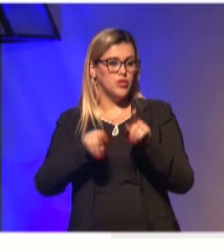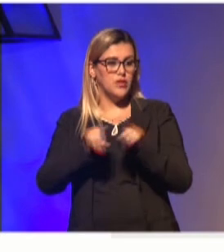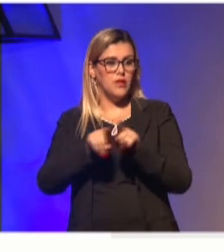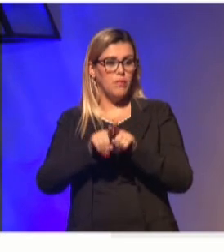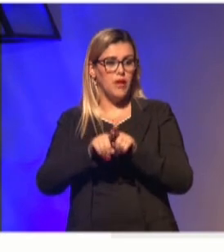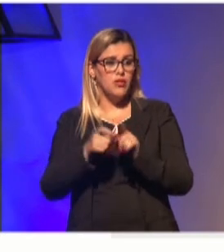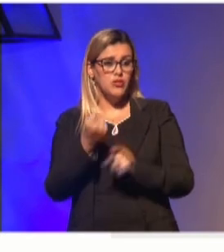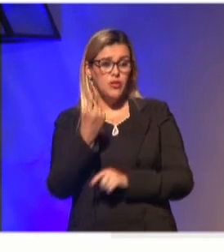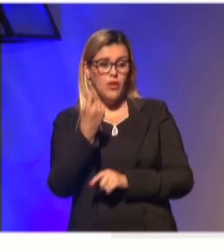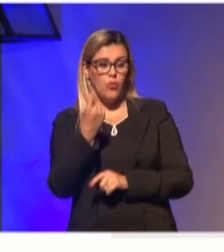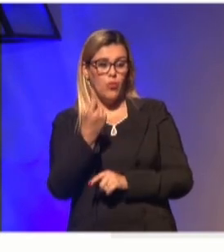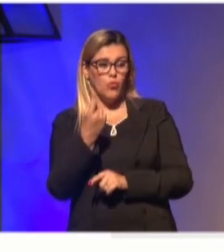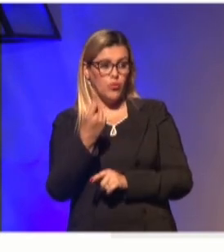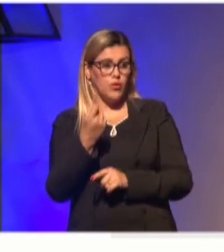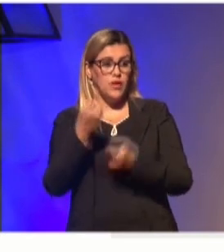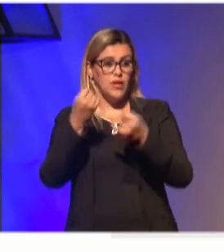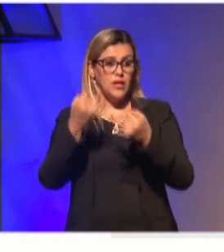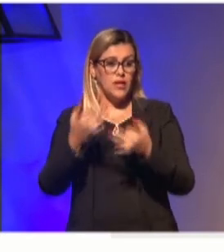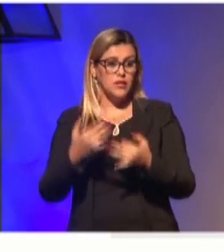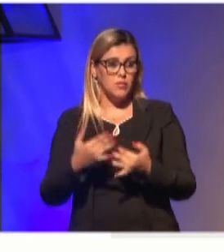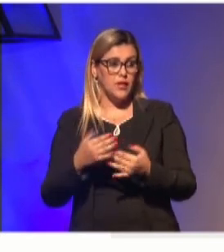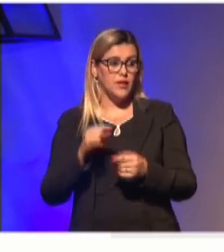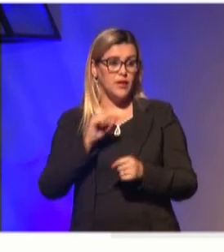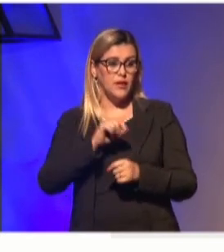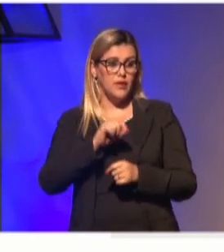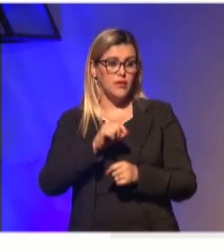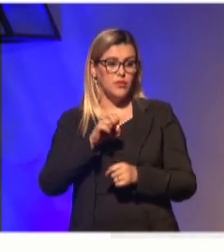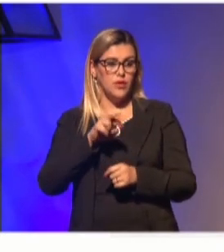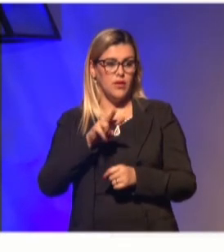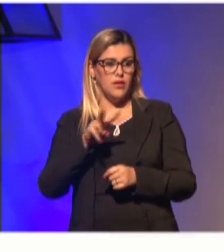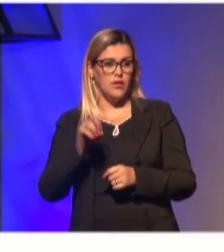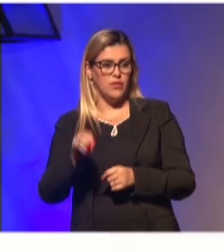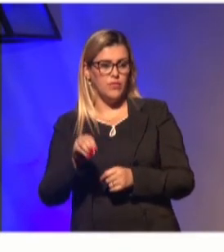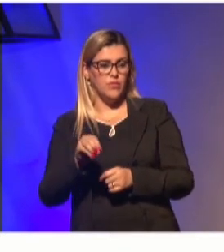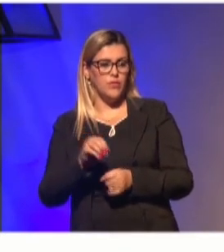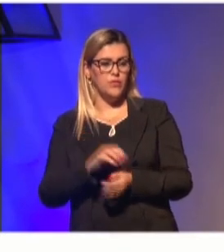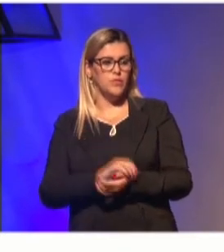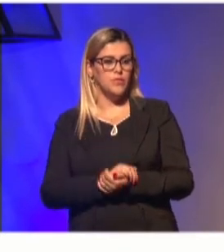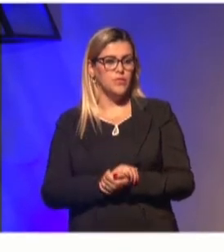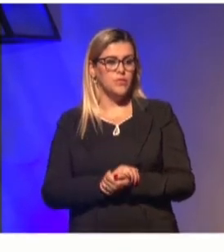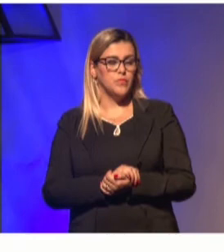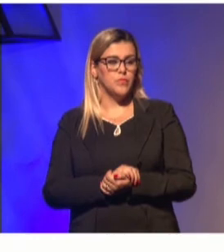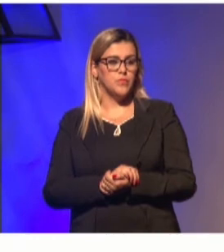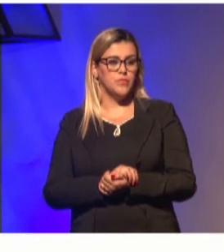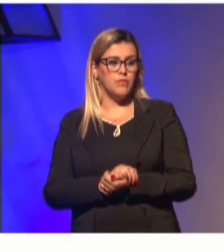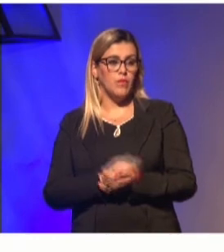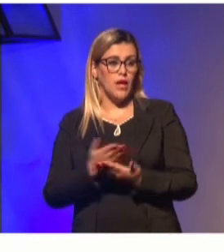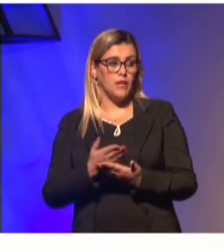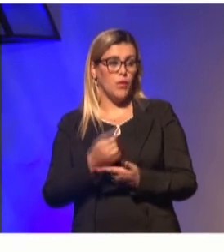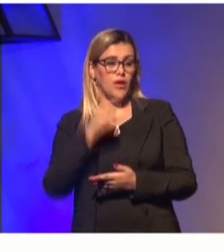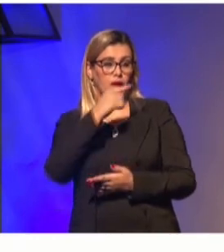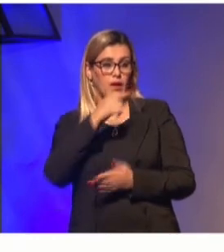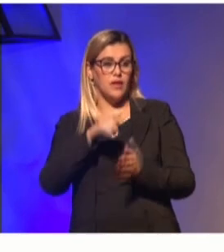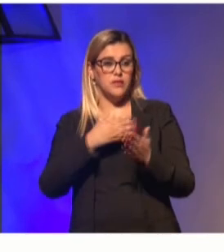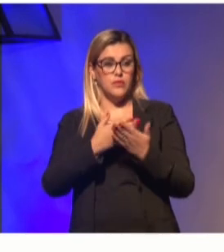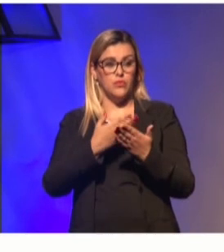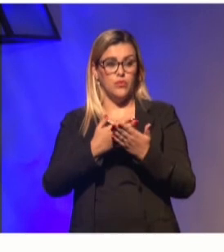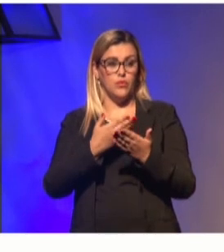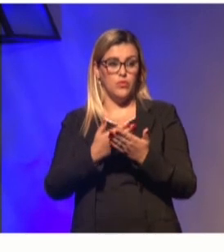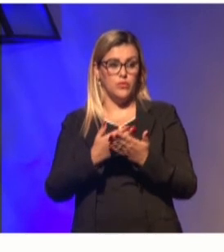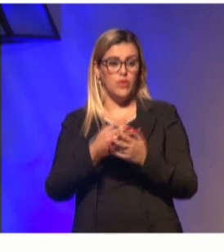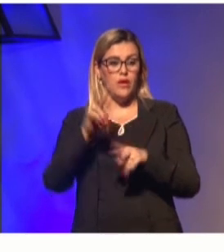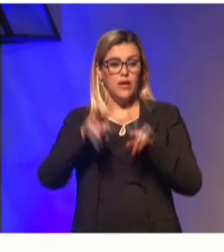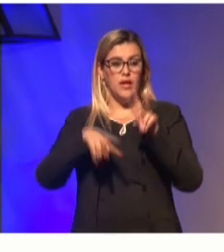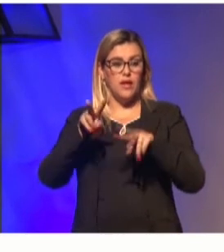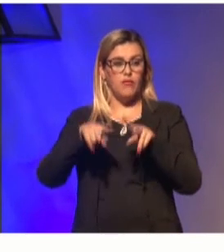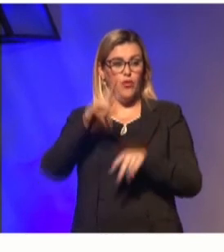um estudo relacionado ao ensaio clínico sobre a lesão nervosa periférica. Que é esse estudo aqui, em que ele avaliou pacientes